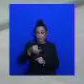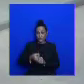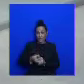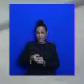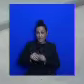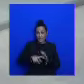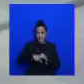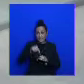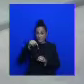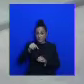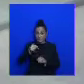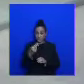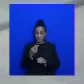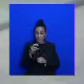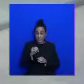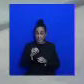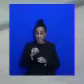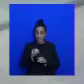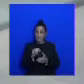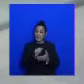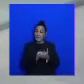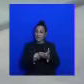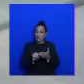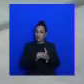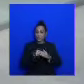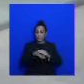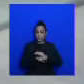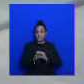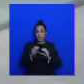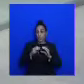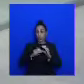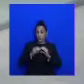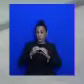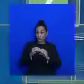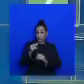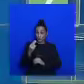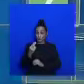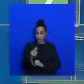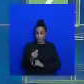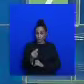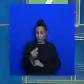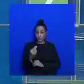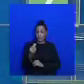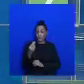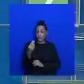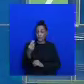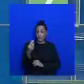confirmar as 20 dezenas sorteadas na Lotomania, concurso